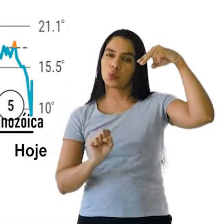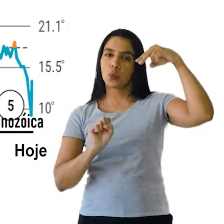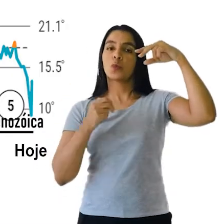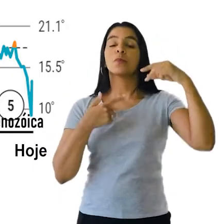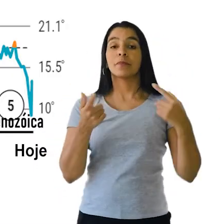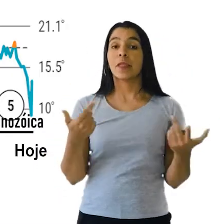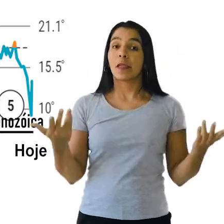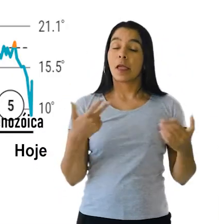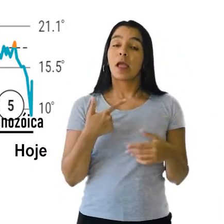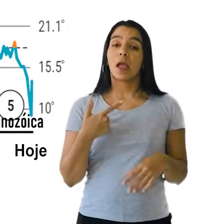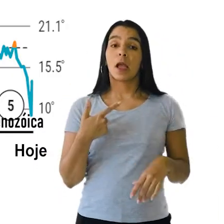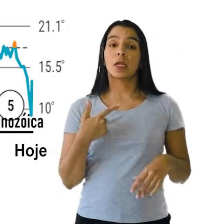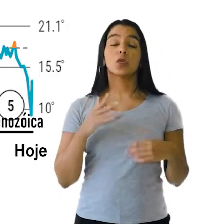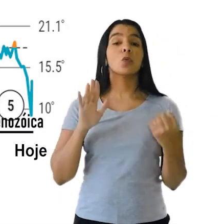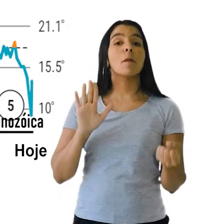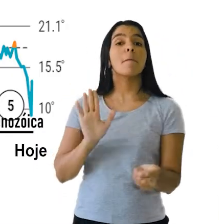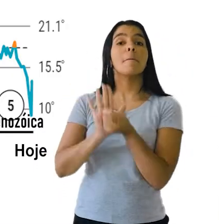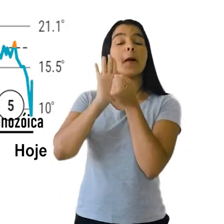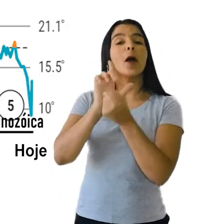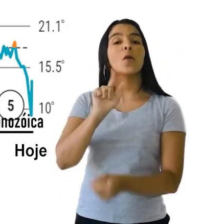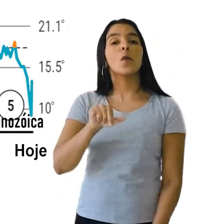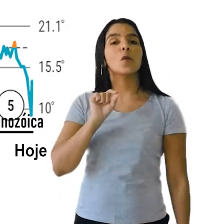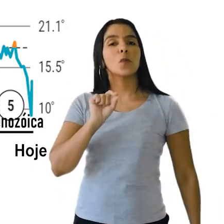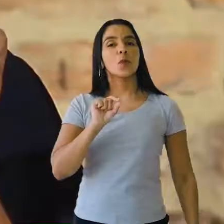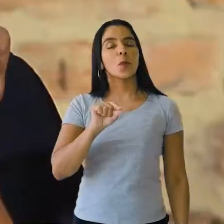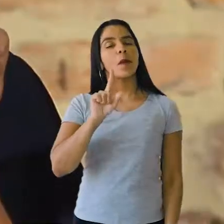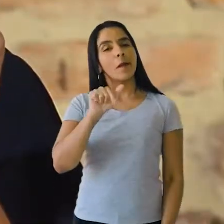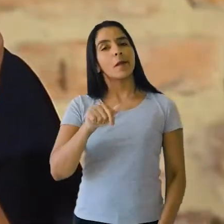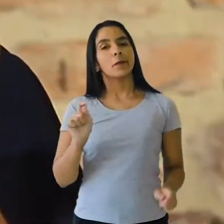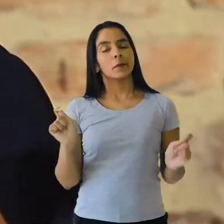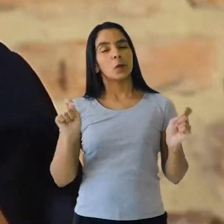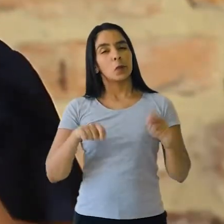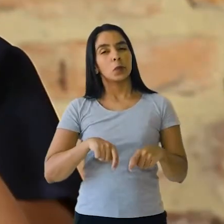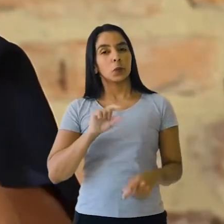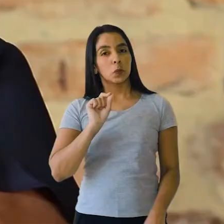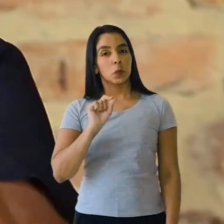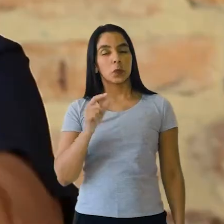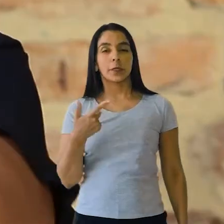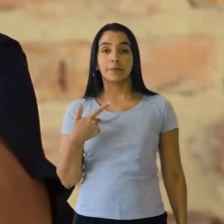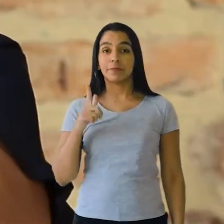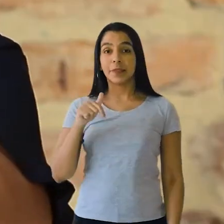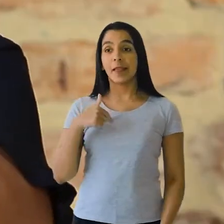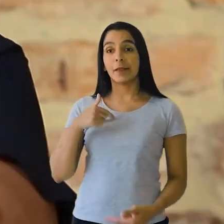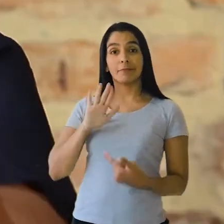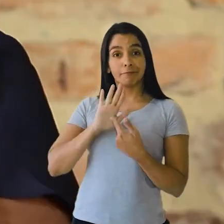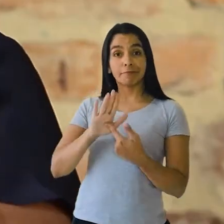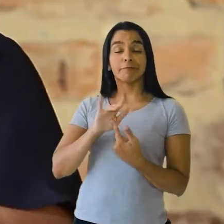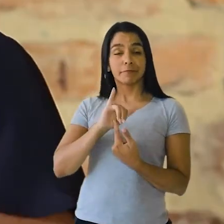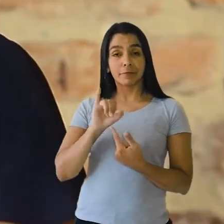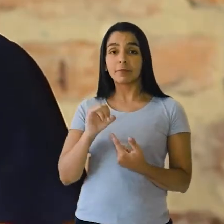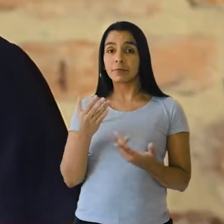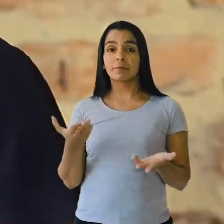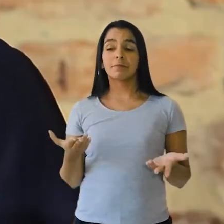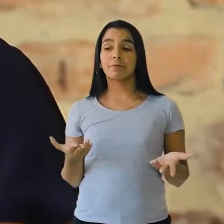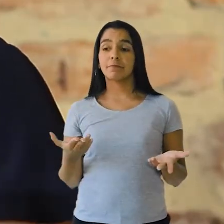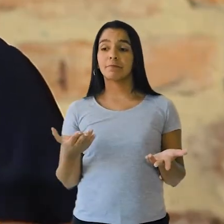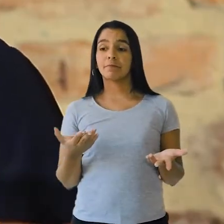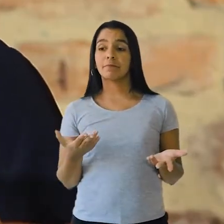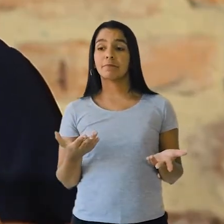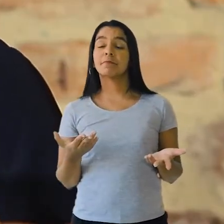pelo menos em um dos hemisférios. E aí o marco é justamente essa condição, é uma